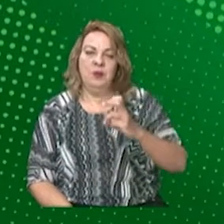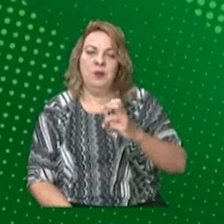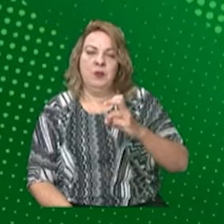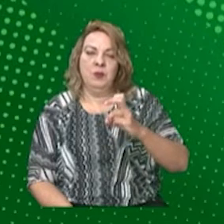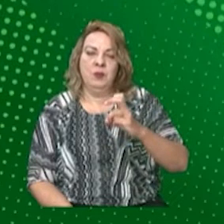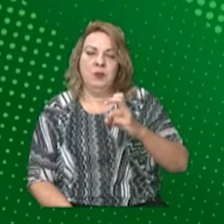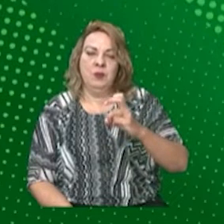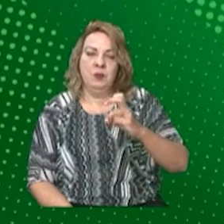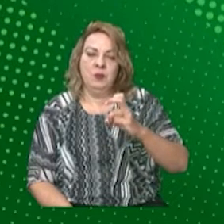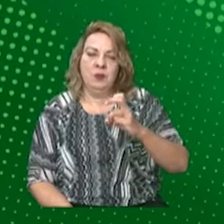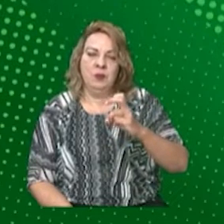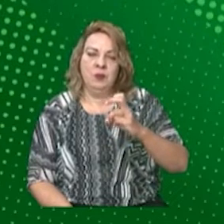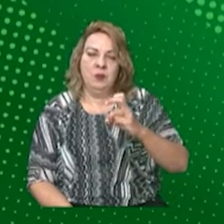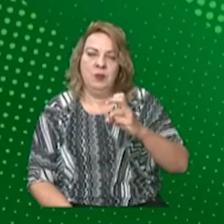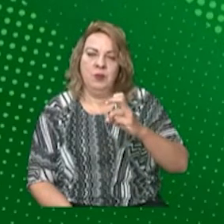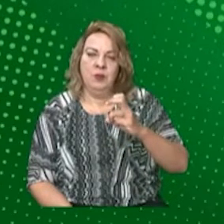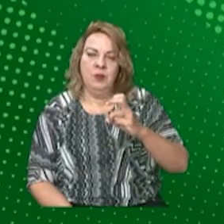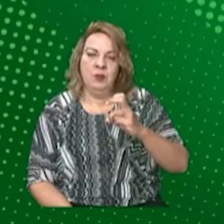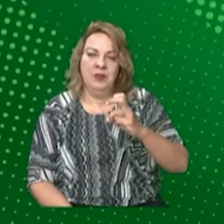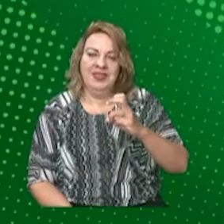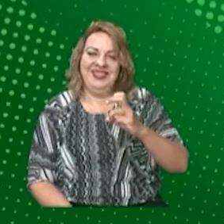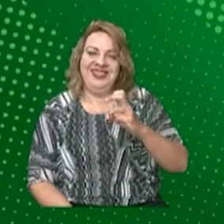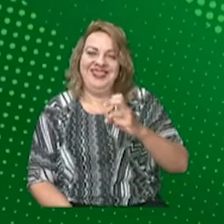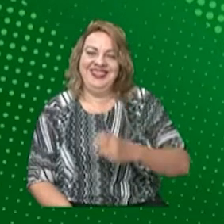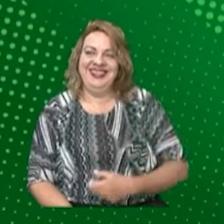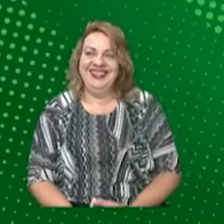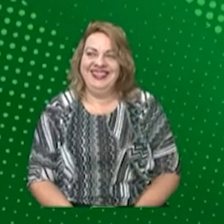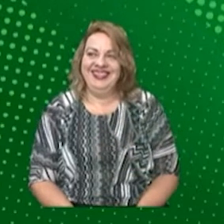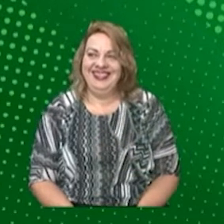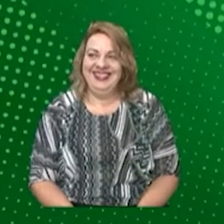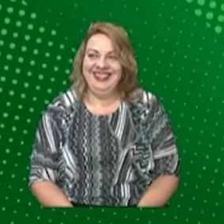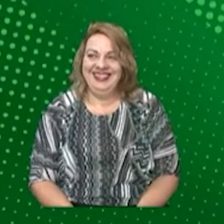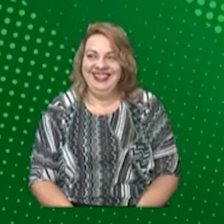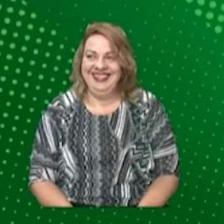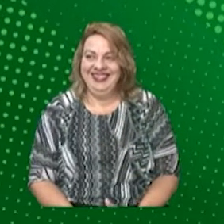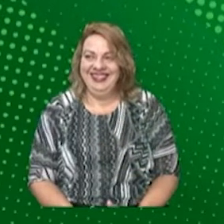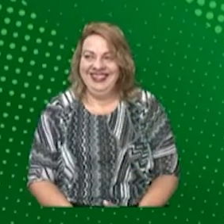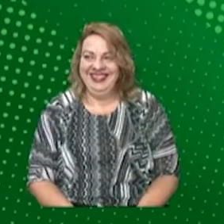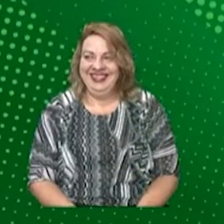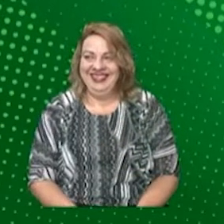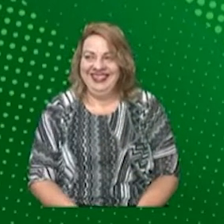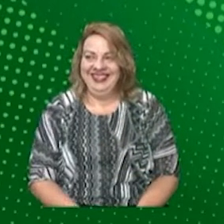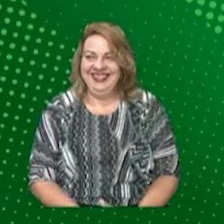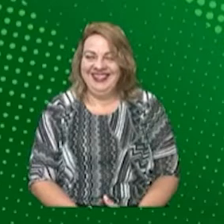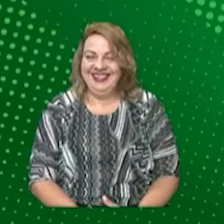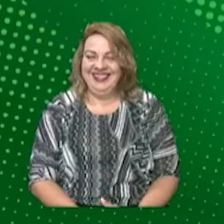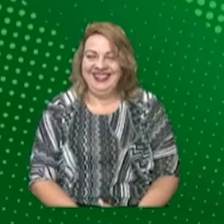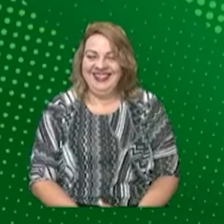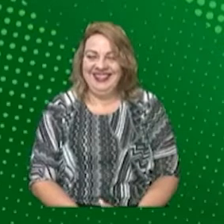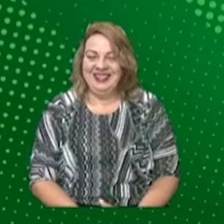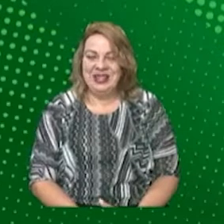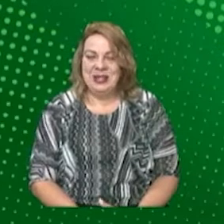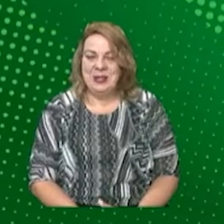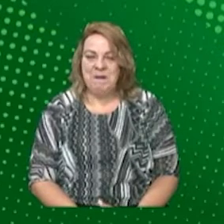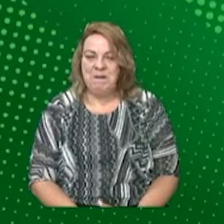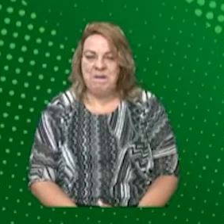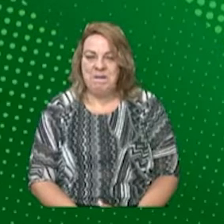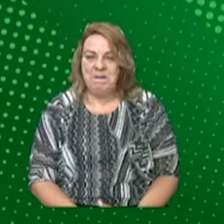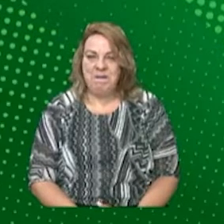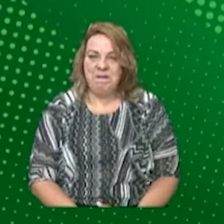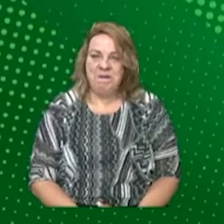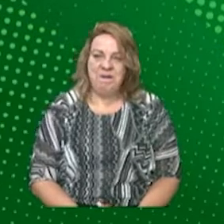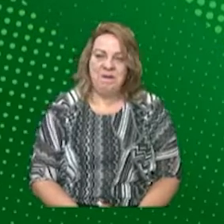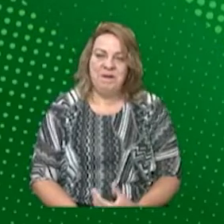642795. Mina é chique, né? Homônimas. Olha aí. Luciana também é cultura. Você viu, meu amor? Olha só. E aqui é